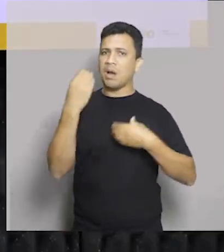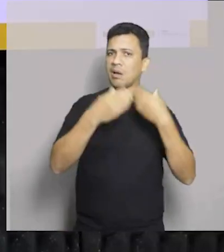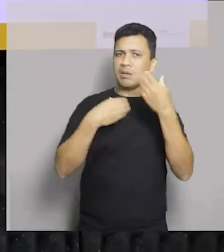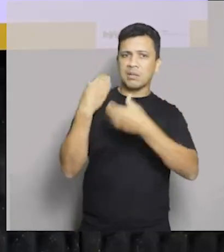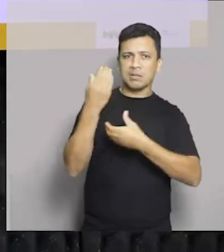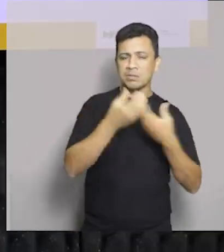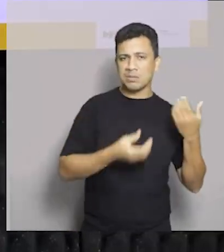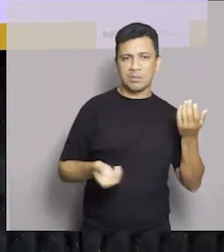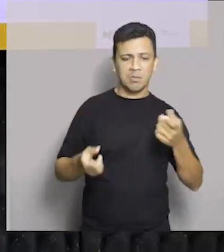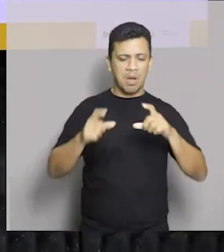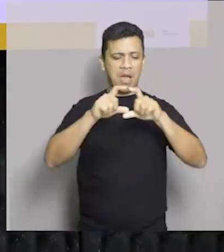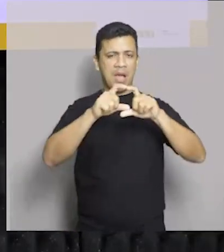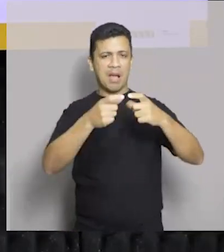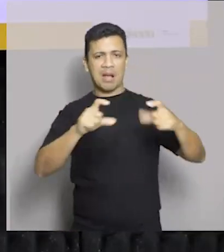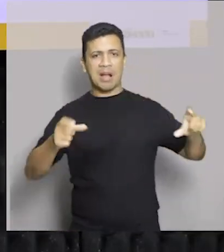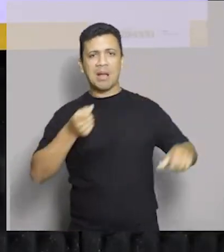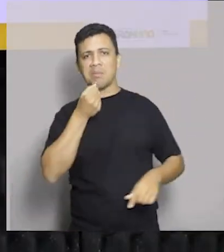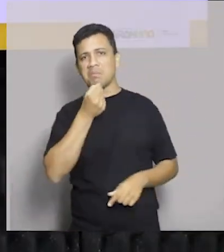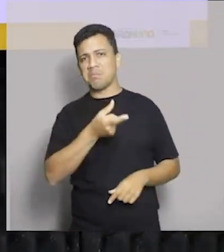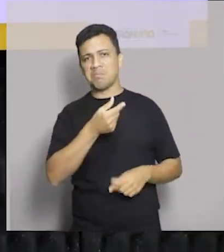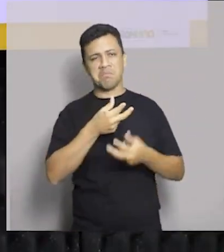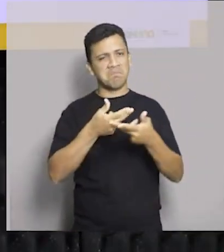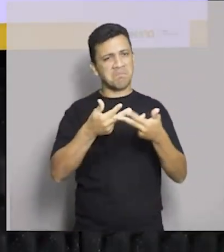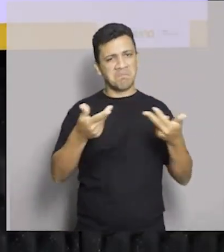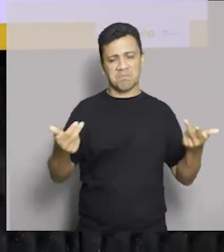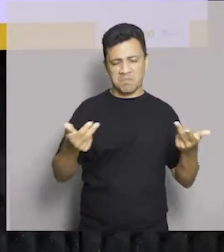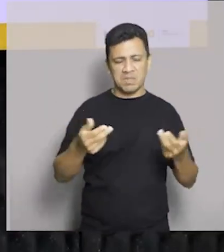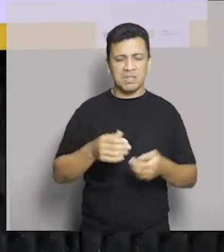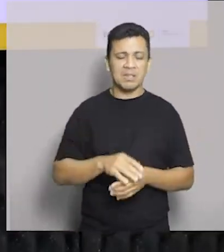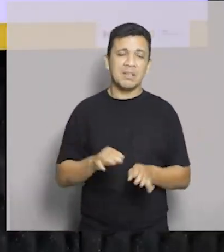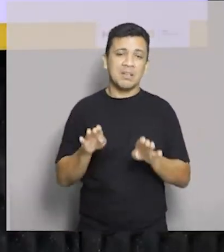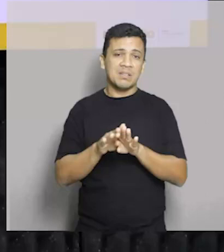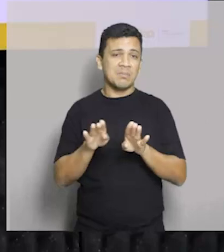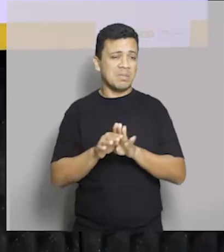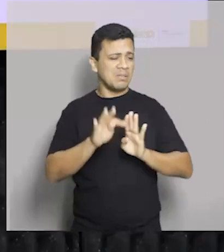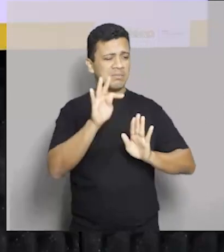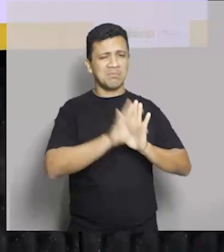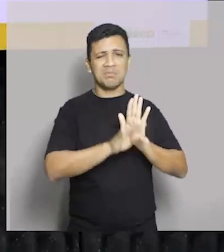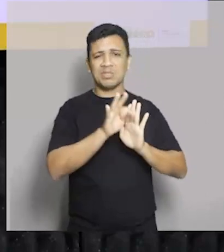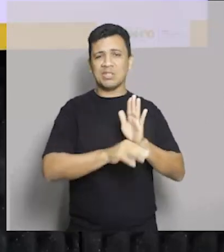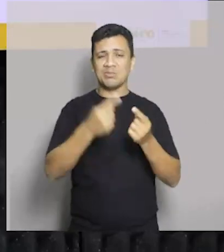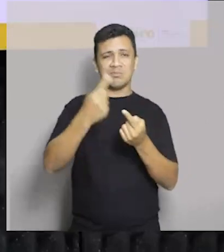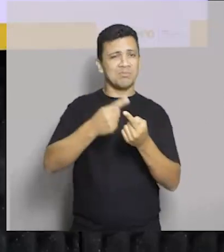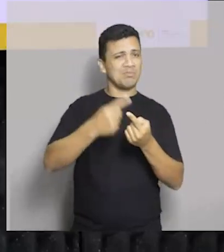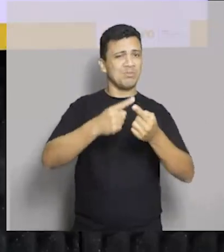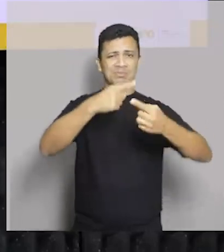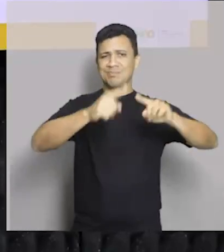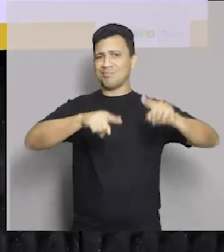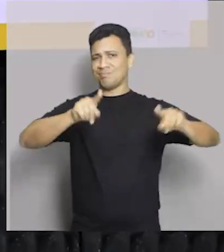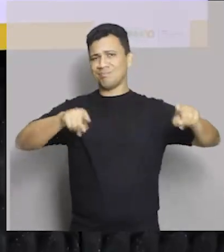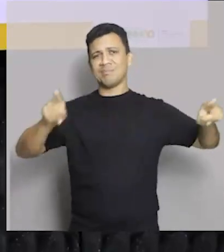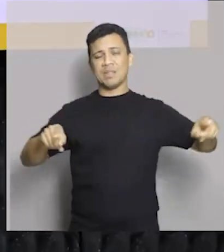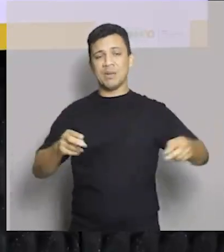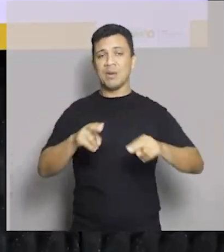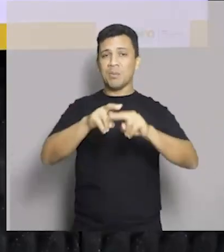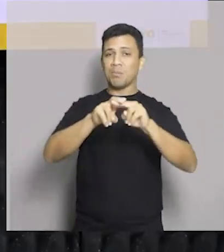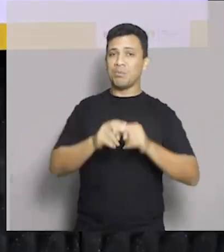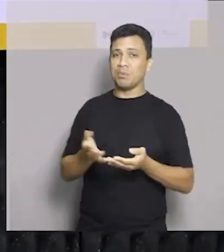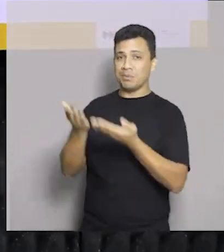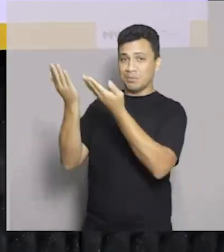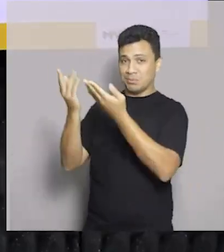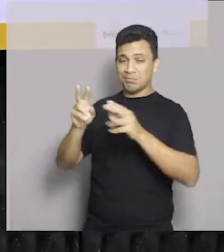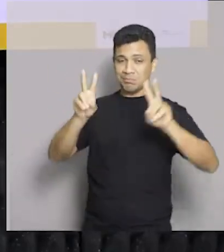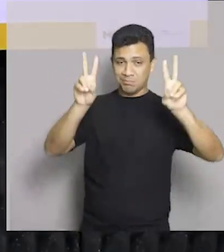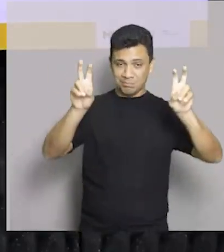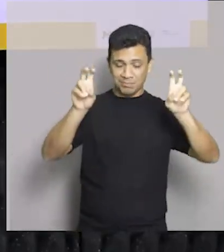cartoon, tirinha, infográfico e textos dos mais variados e dos mais diversos. Por isso, esse título. Então,